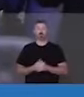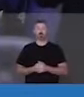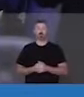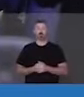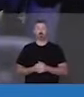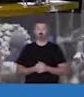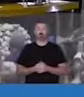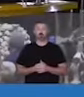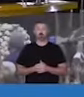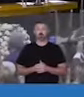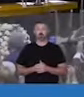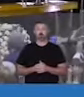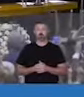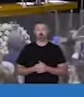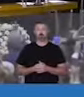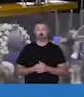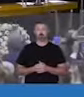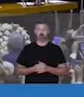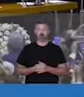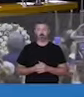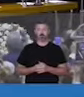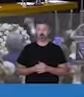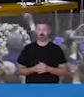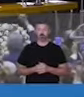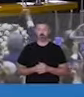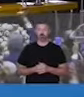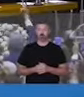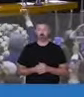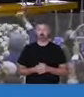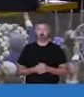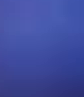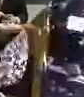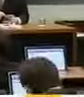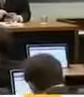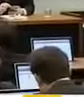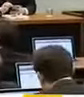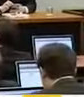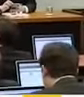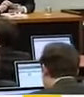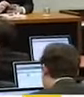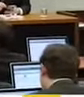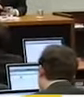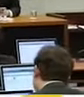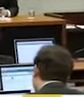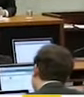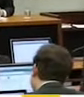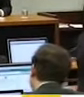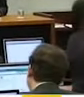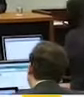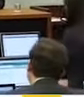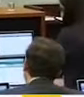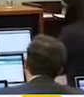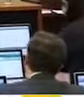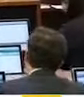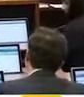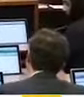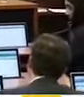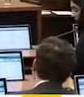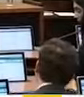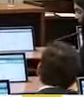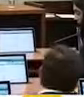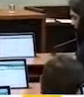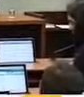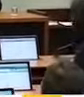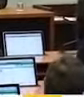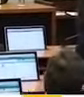do deputado federal Hildo Rocha. Eu me lembro quando Hildo assumiu a presidência da Comissão Especial da